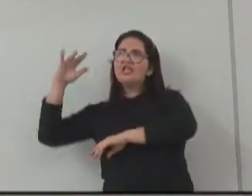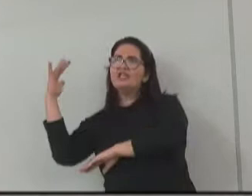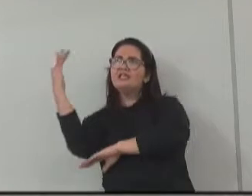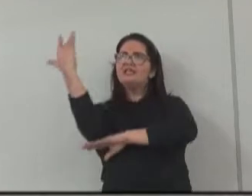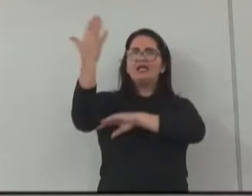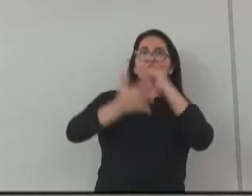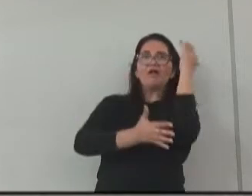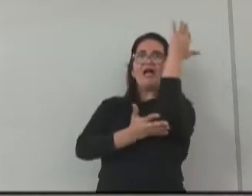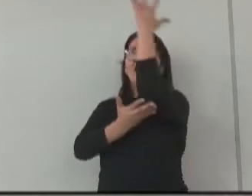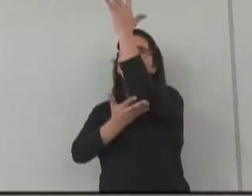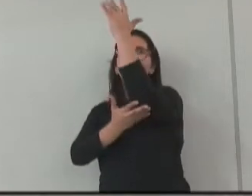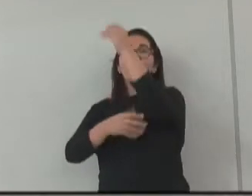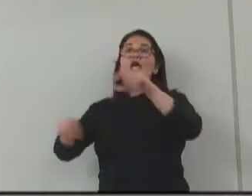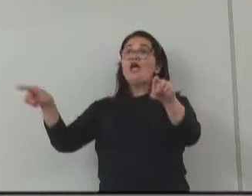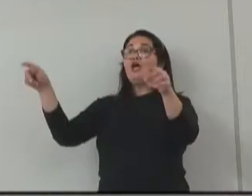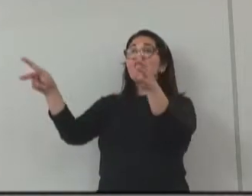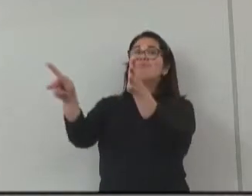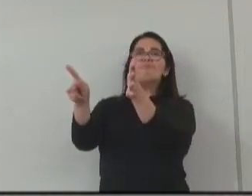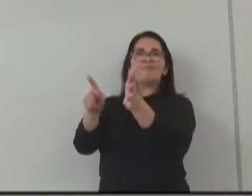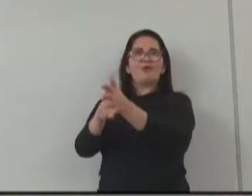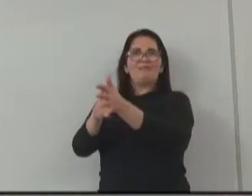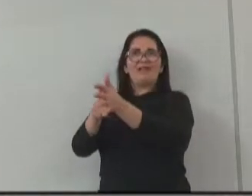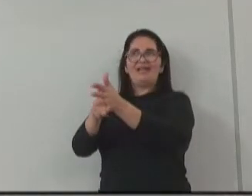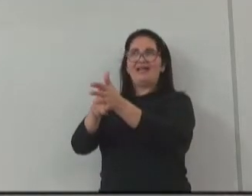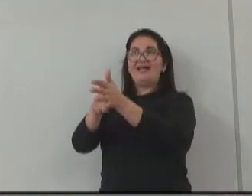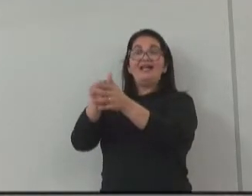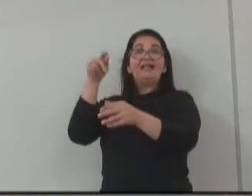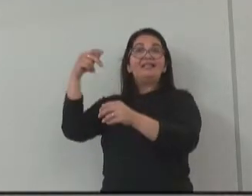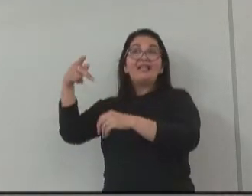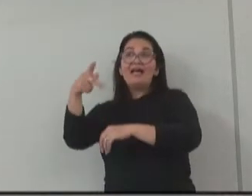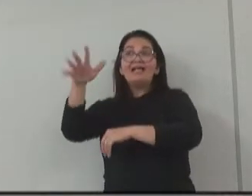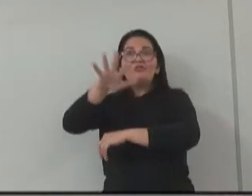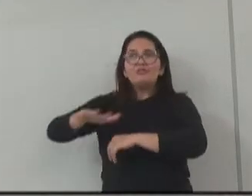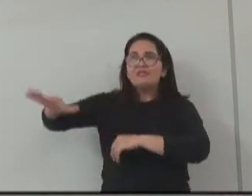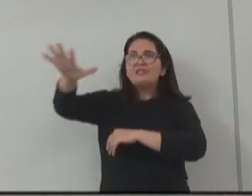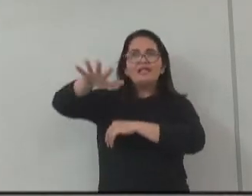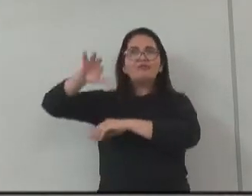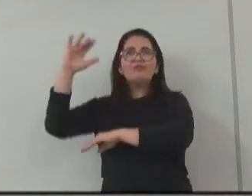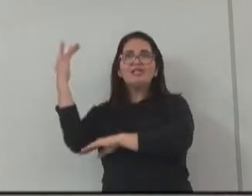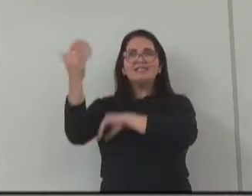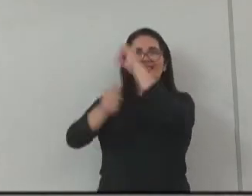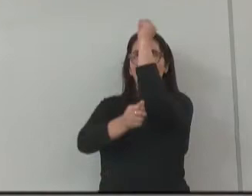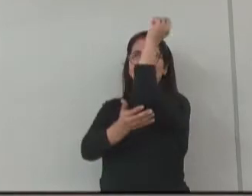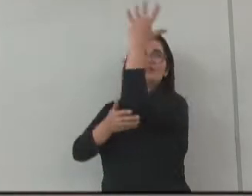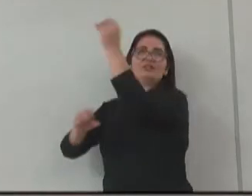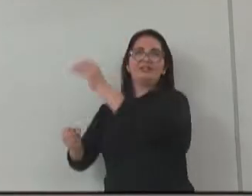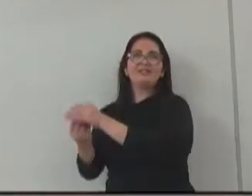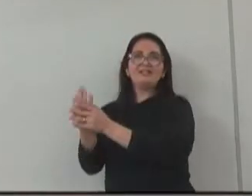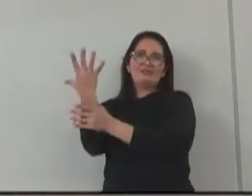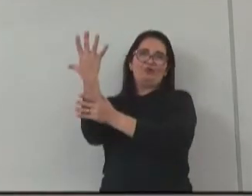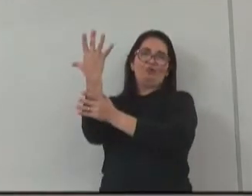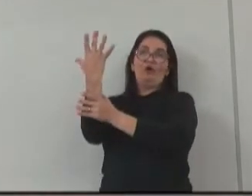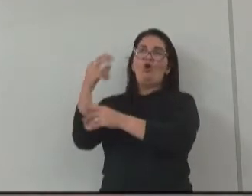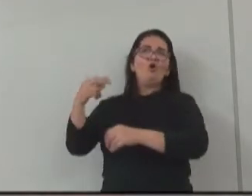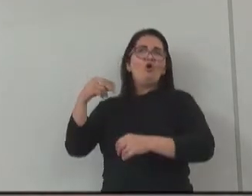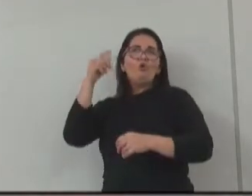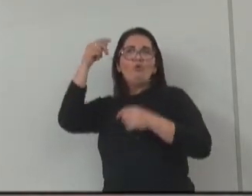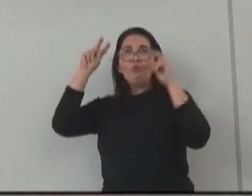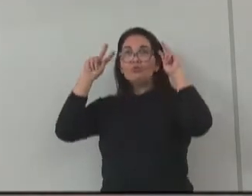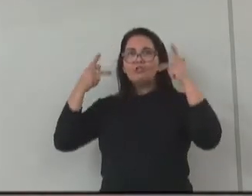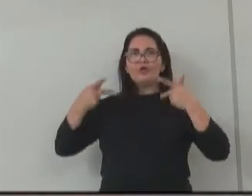rios, cachoeiras, montanhas, isso aí são paisagens naturais, ele não teve a modificação